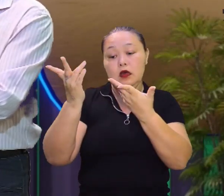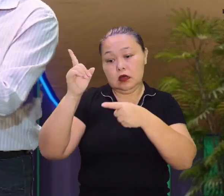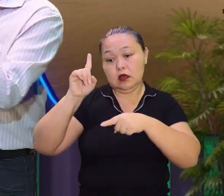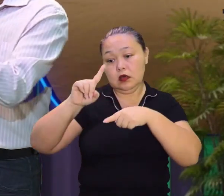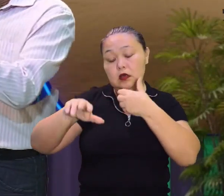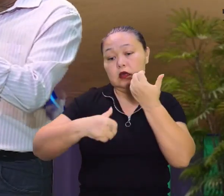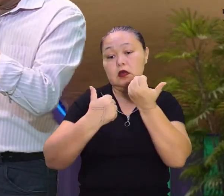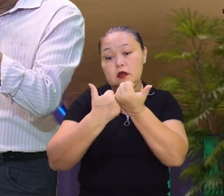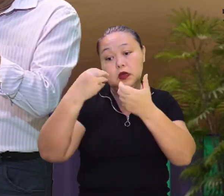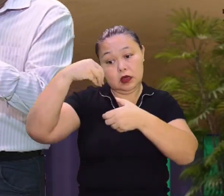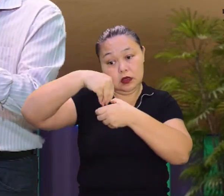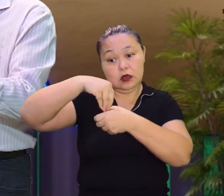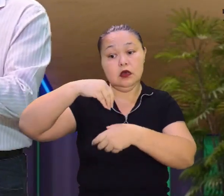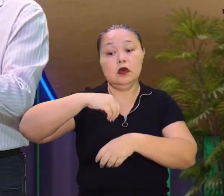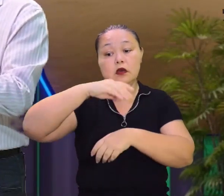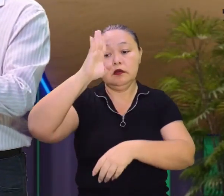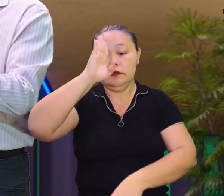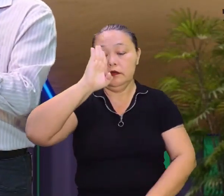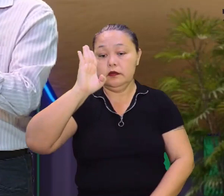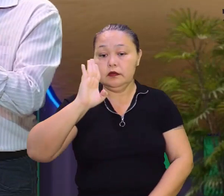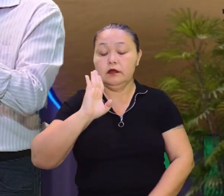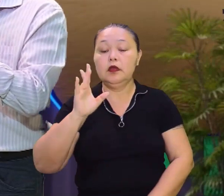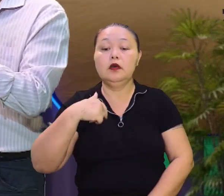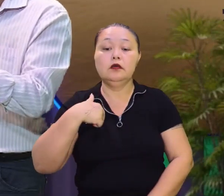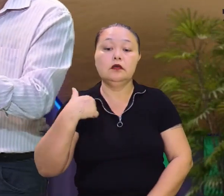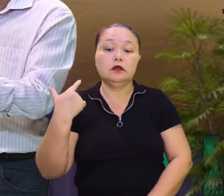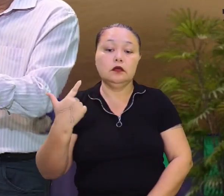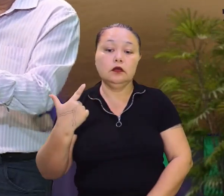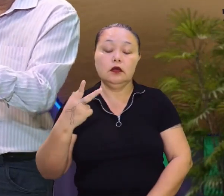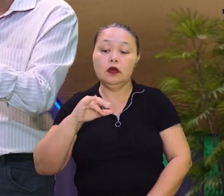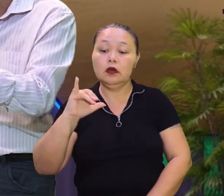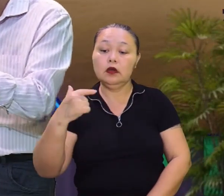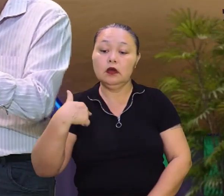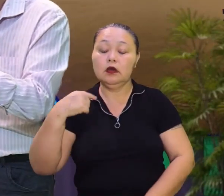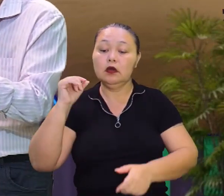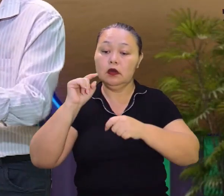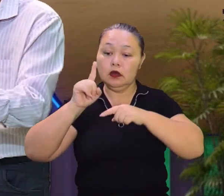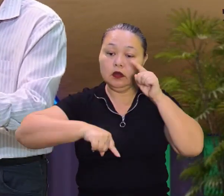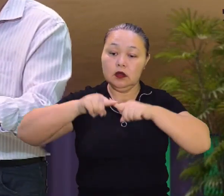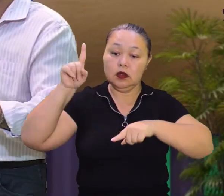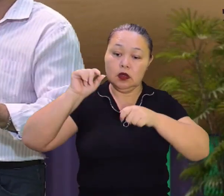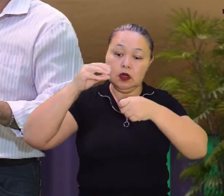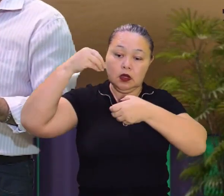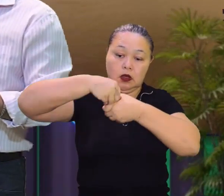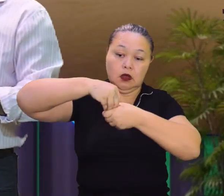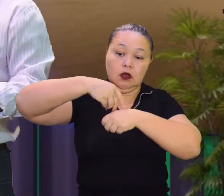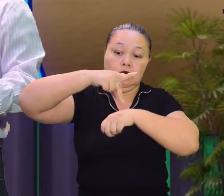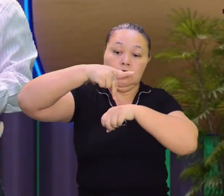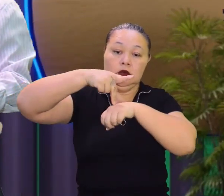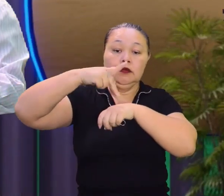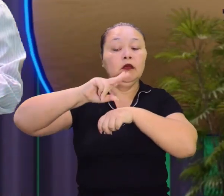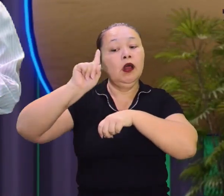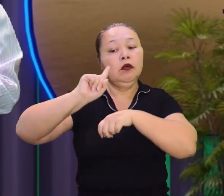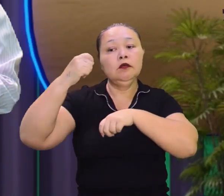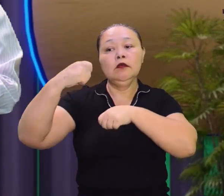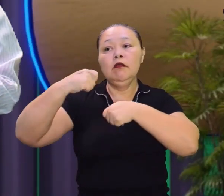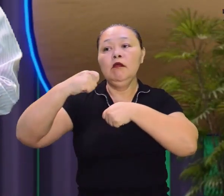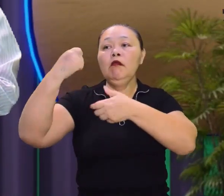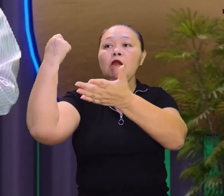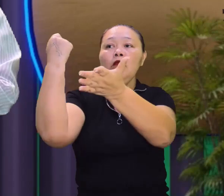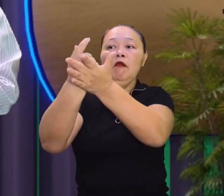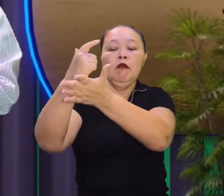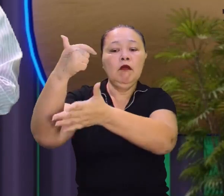de importação. No Brasil, agora a gente vai produzir aqui dentro para não precisar comprar de